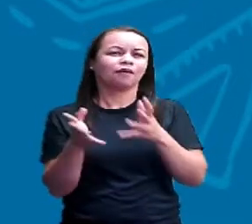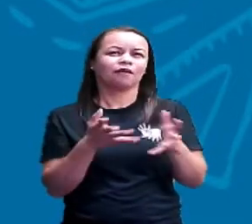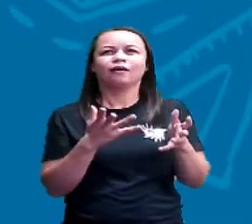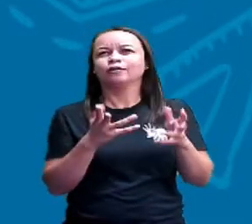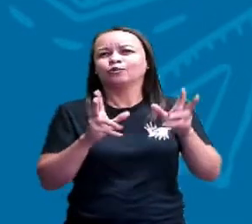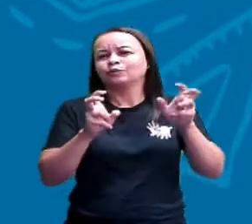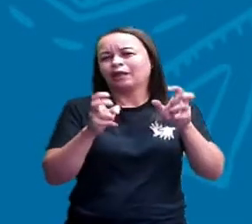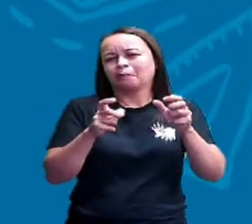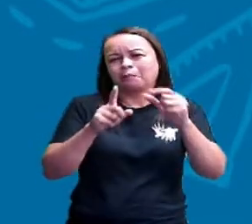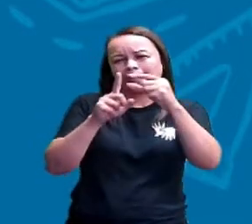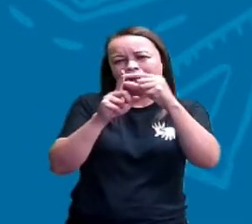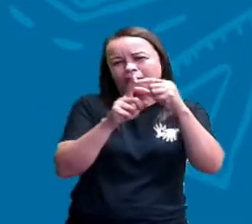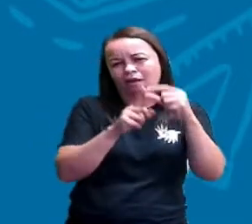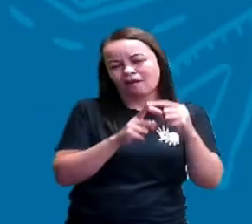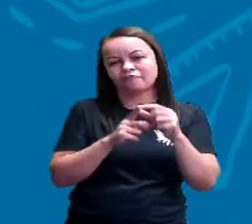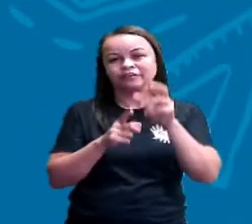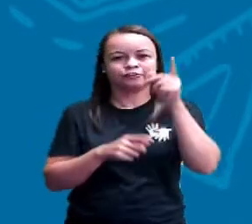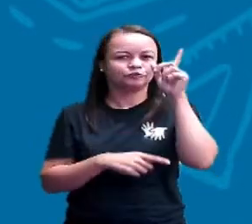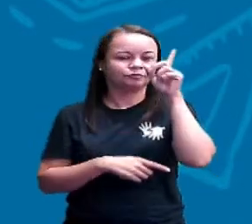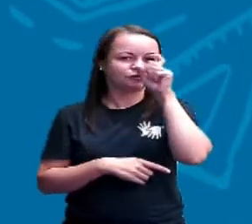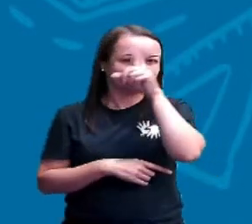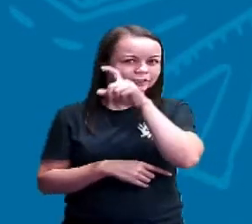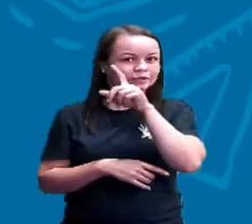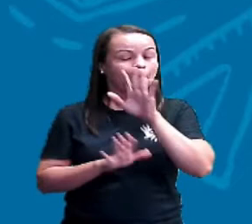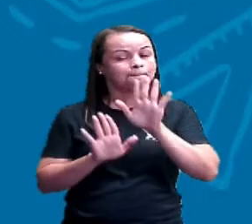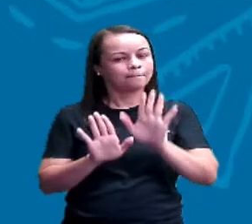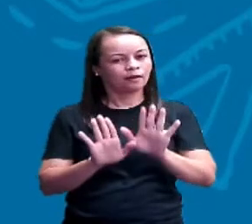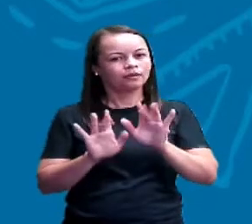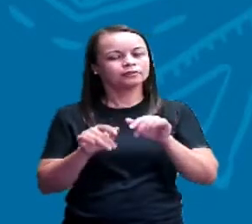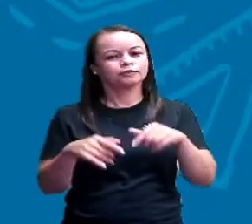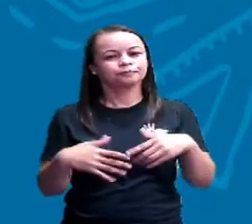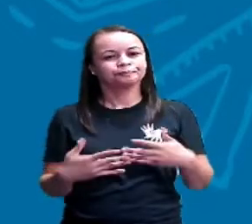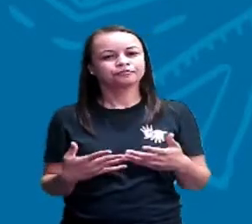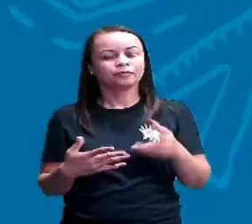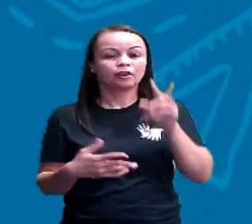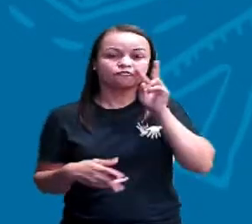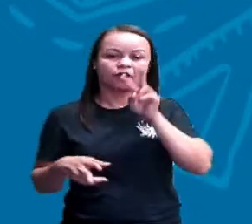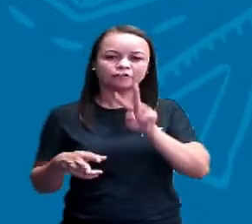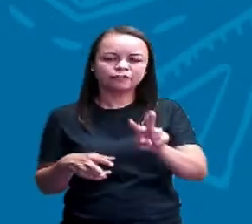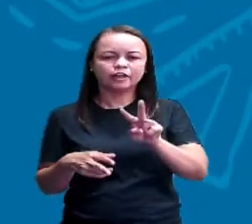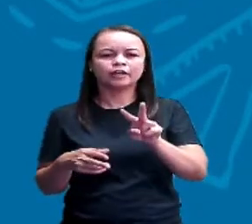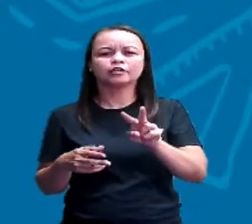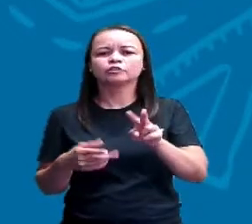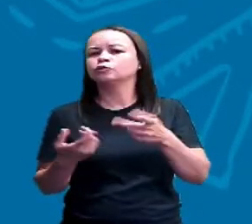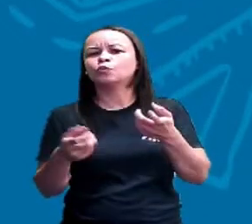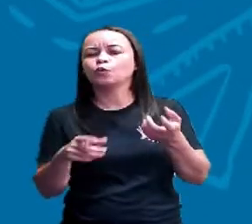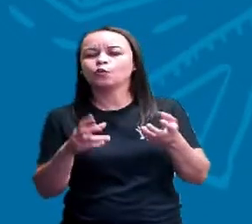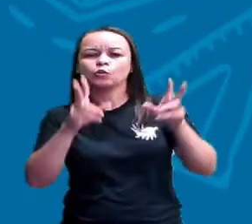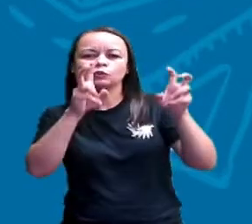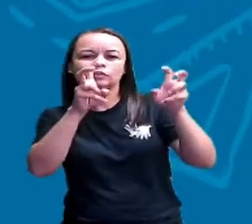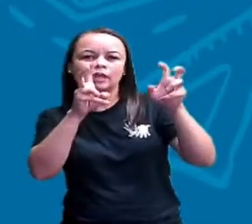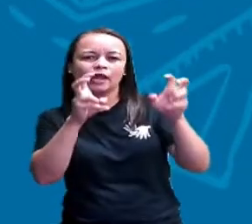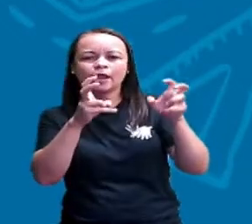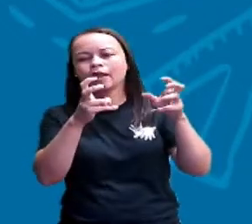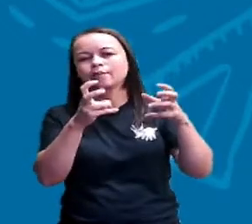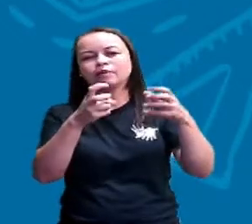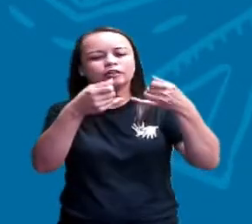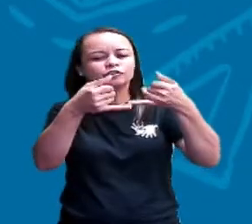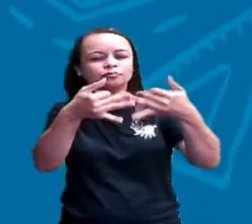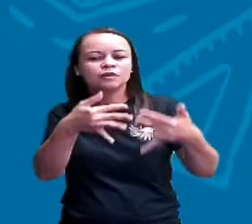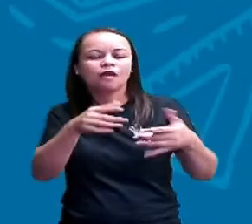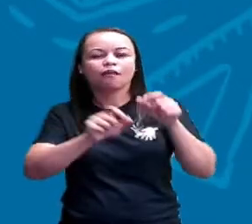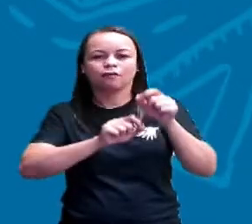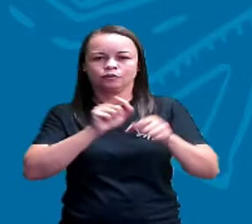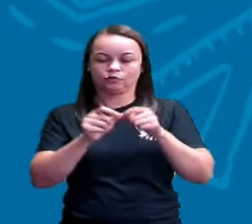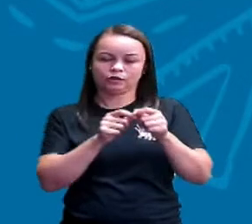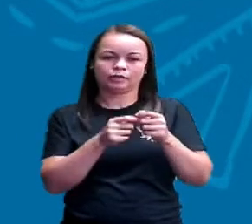de palavras difíceis, mas a gente vai, ó, vendo o que é que esse tema todo aí tá querendo falar em